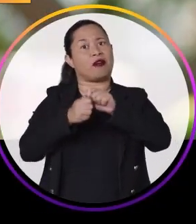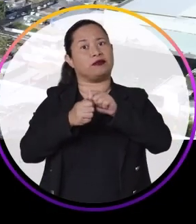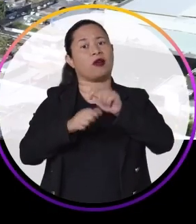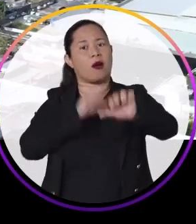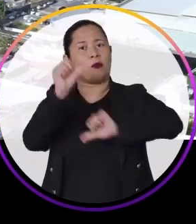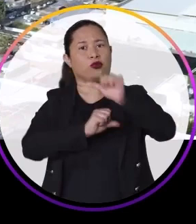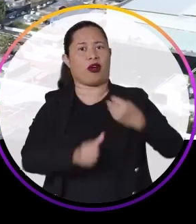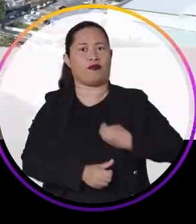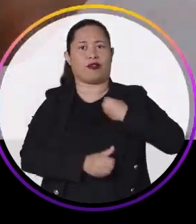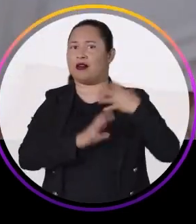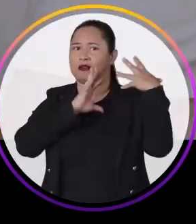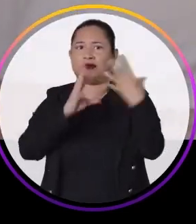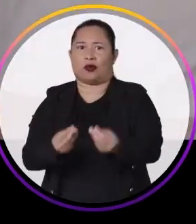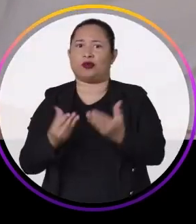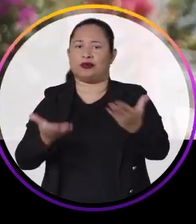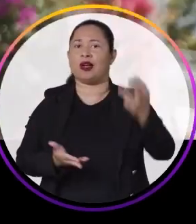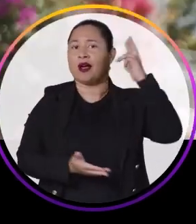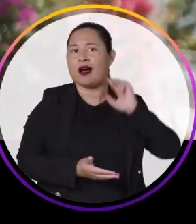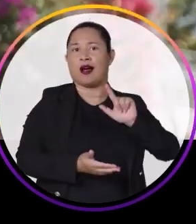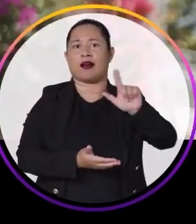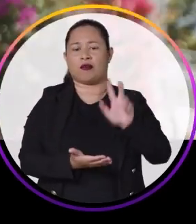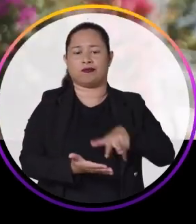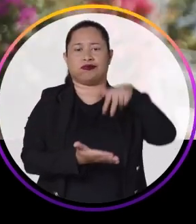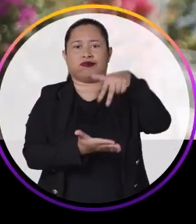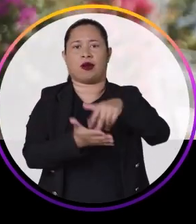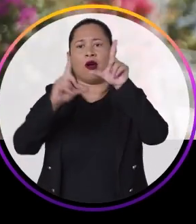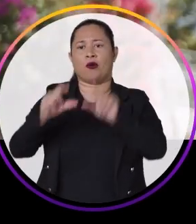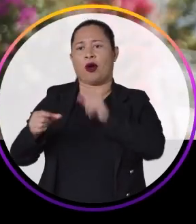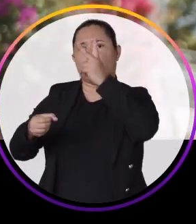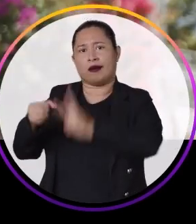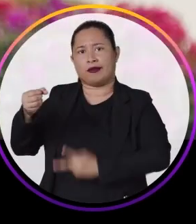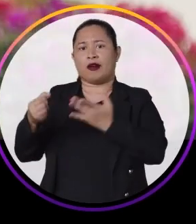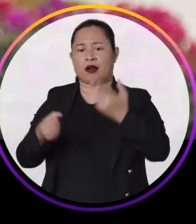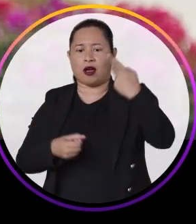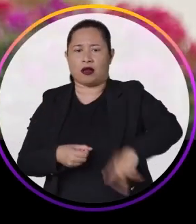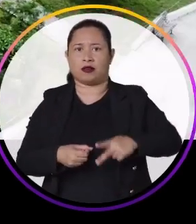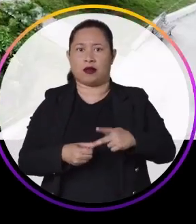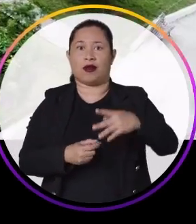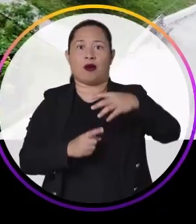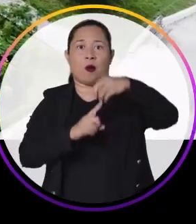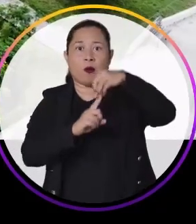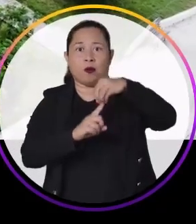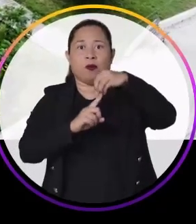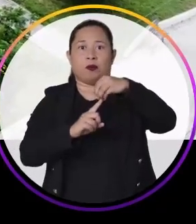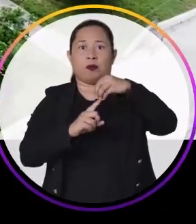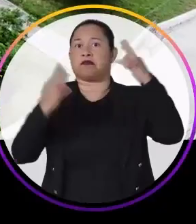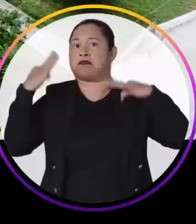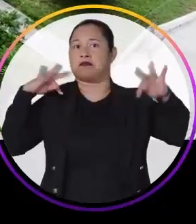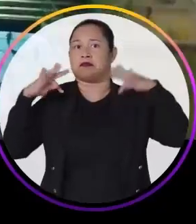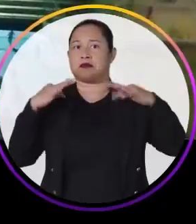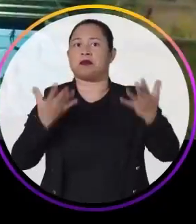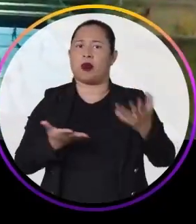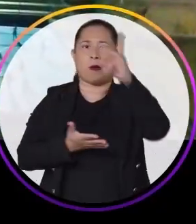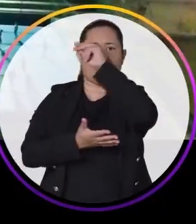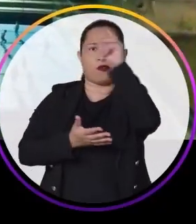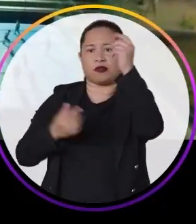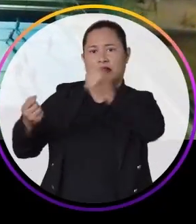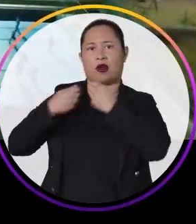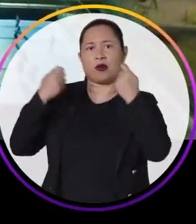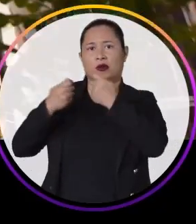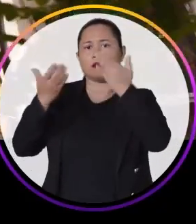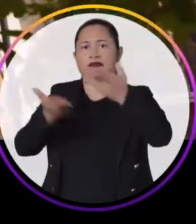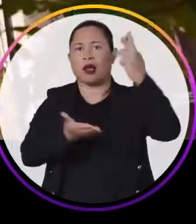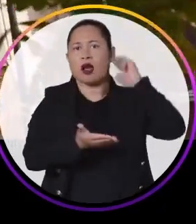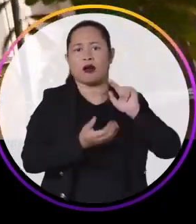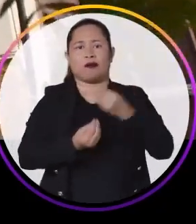e fez. E mudou a vida de todos. Raquel veio, reduziu a violência e esse lugar se tornou um ponto turístico. Como prefeita de